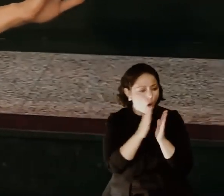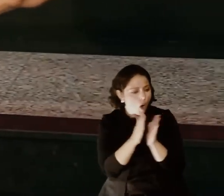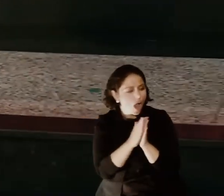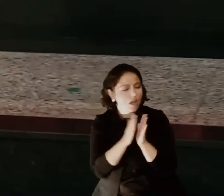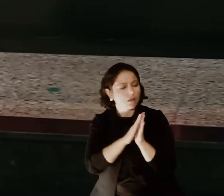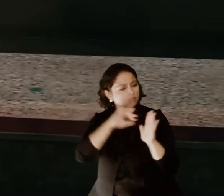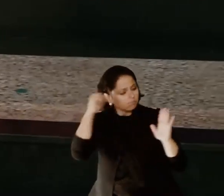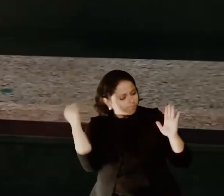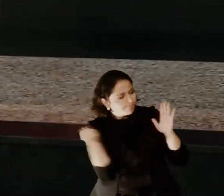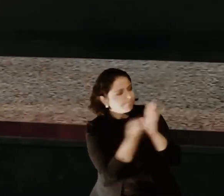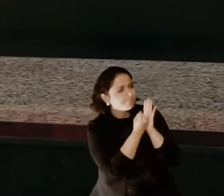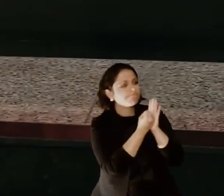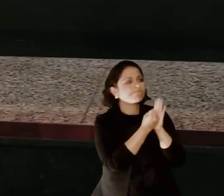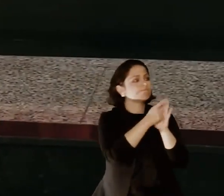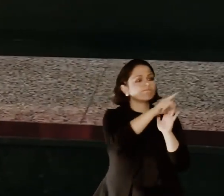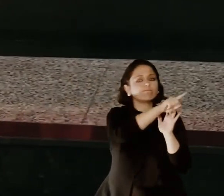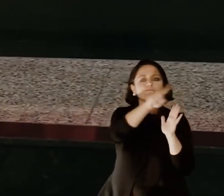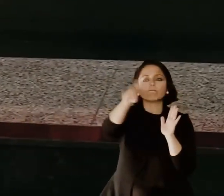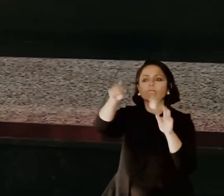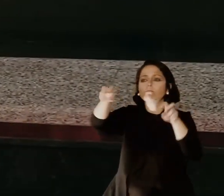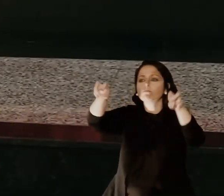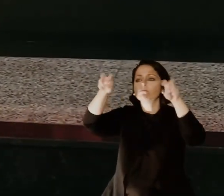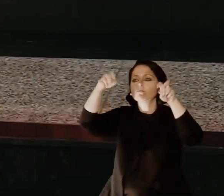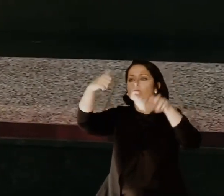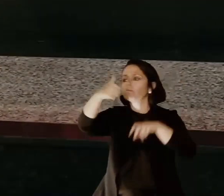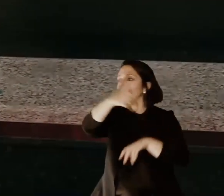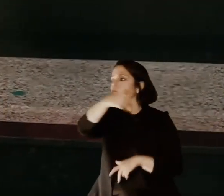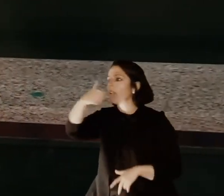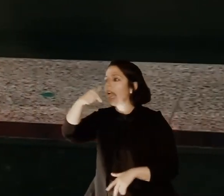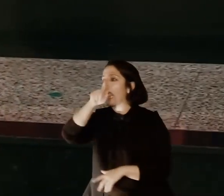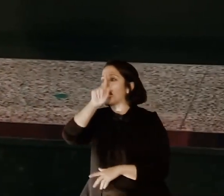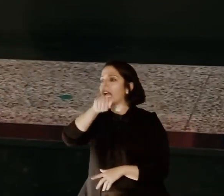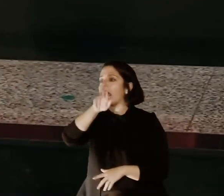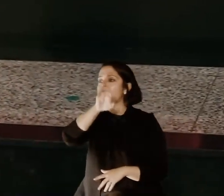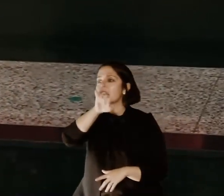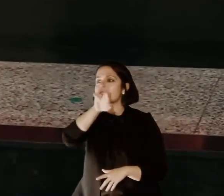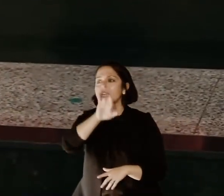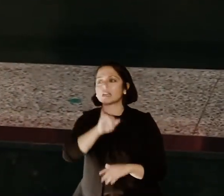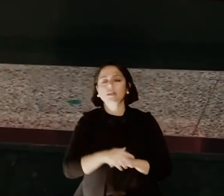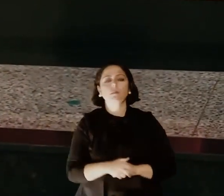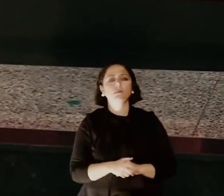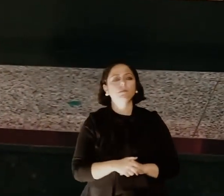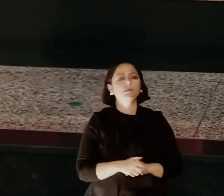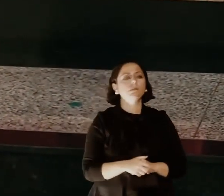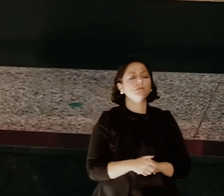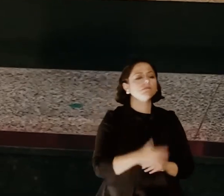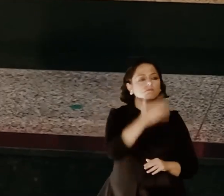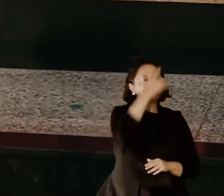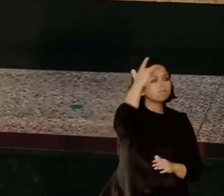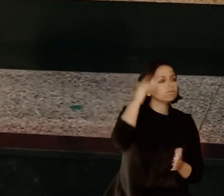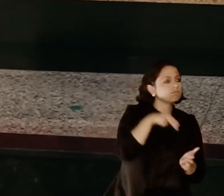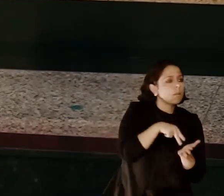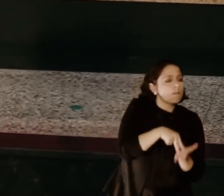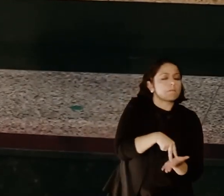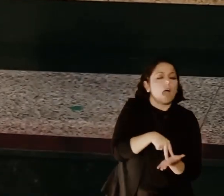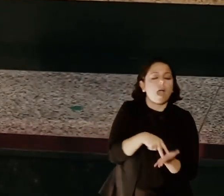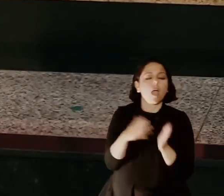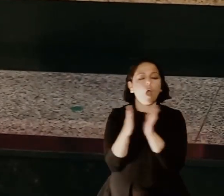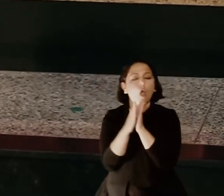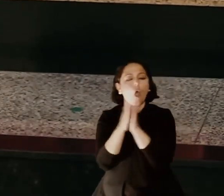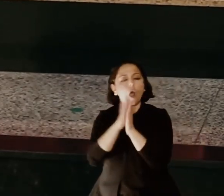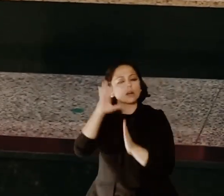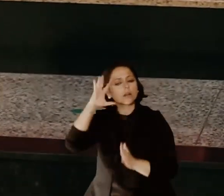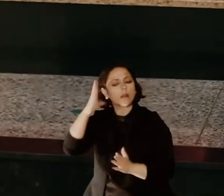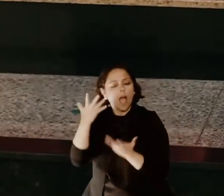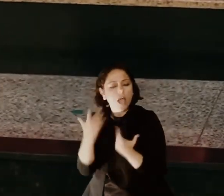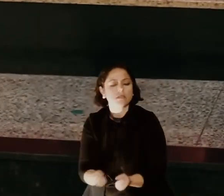a sua decisão. Lá na galeria, se houver alguém querendo tomar nessa noite também essa importante decisão, eu faço essa oração com você. Há